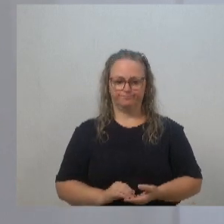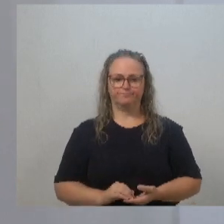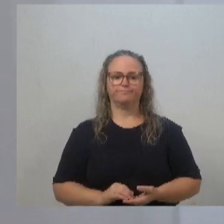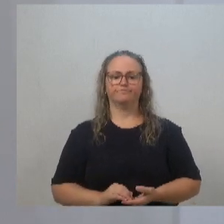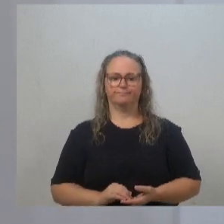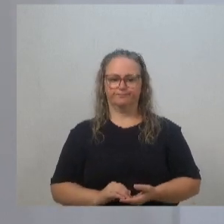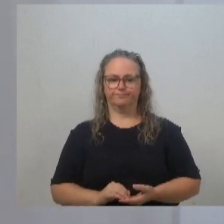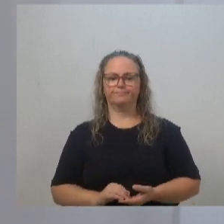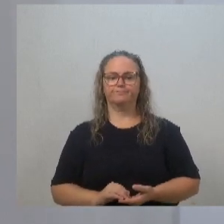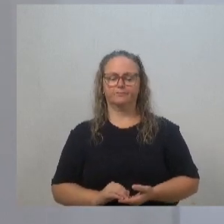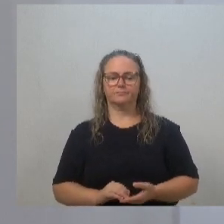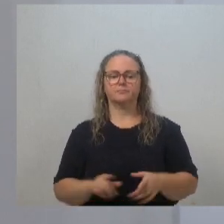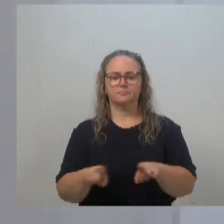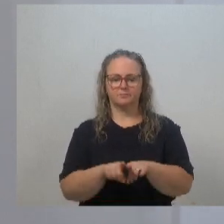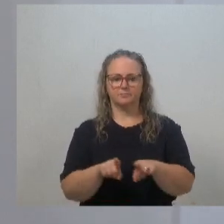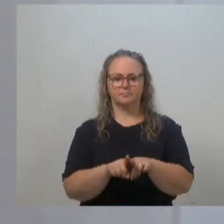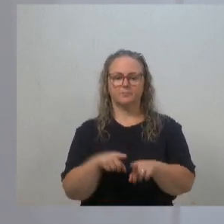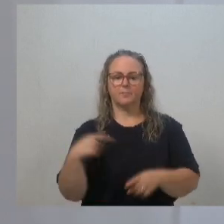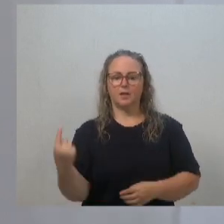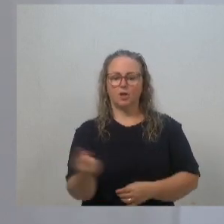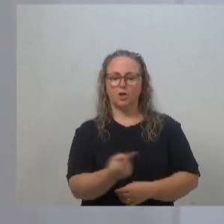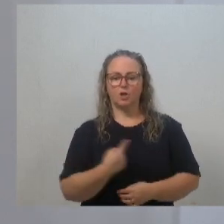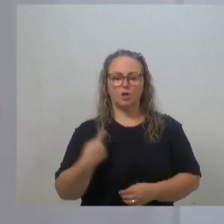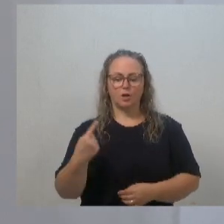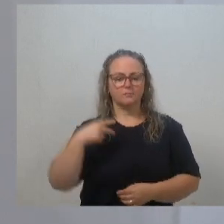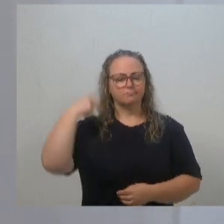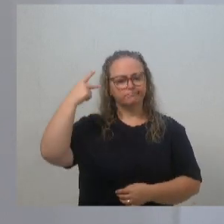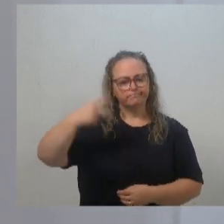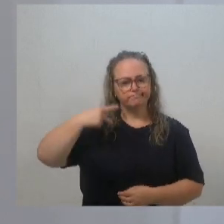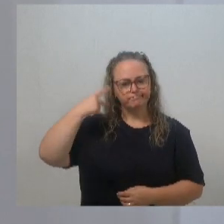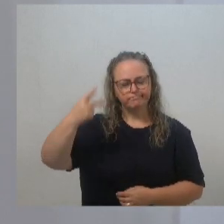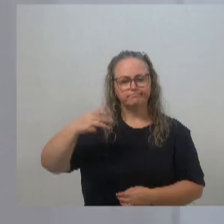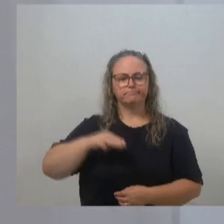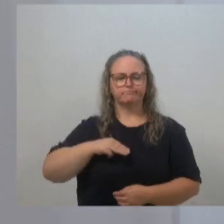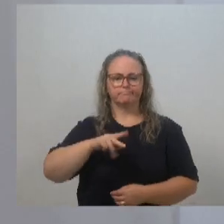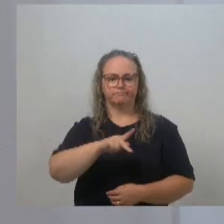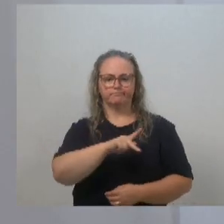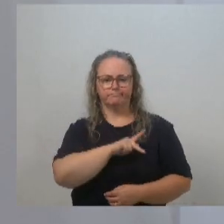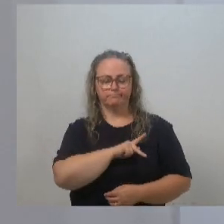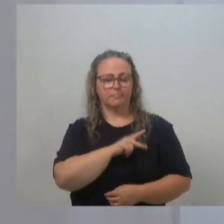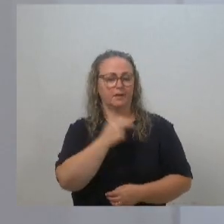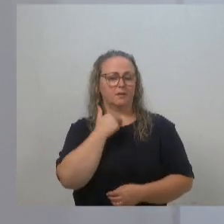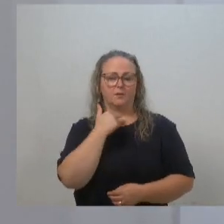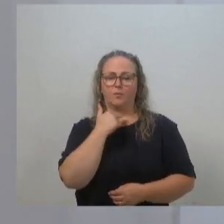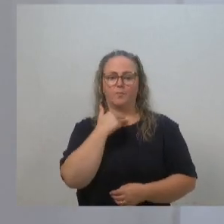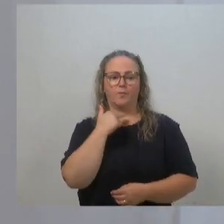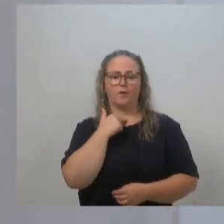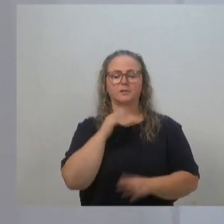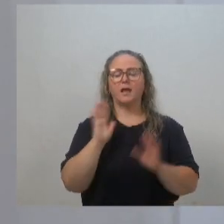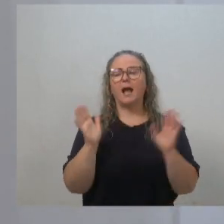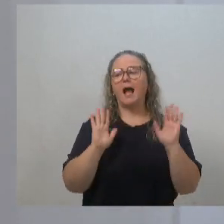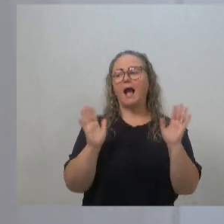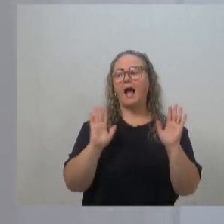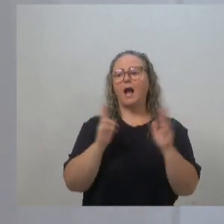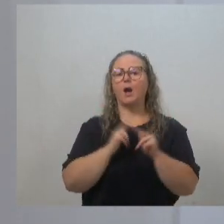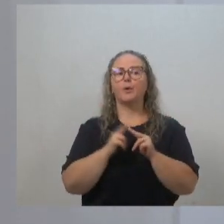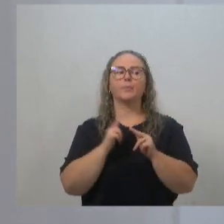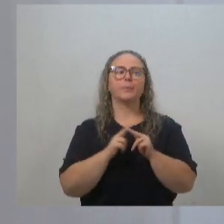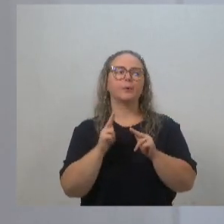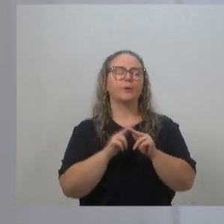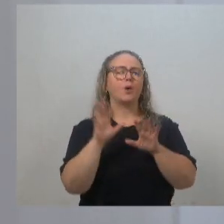Segundo, nós, vereadores, Ministério Público, enfim, não podemos deixar cair na cortina de fumaça dos